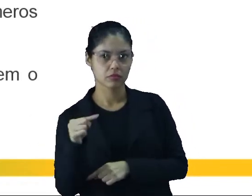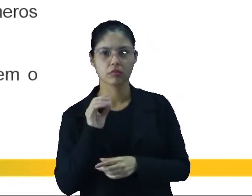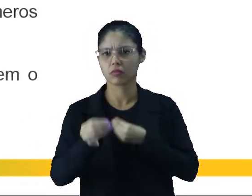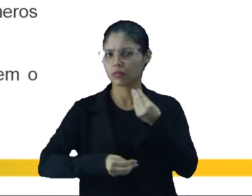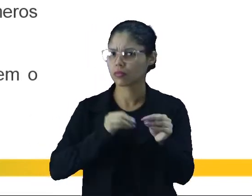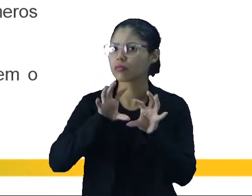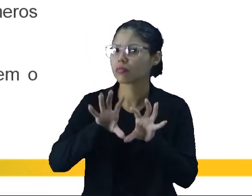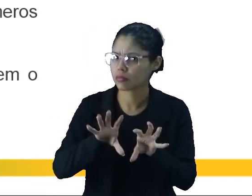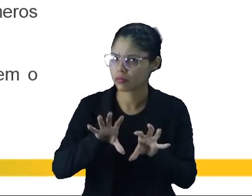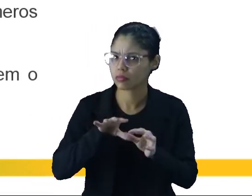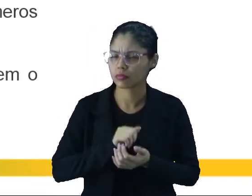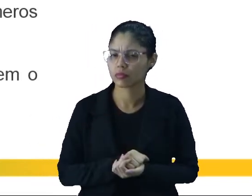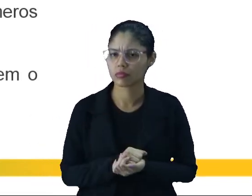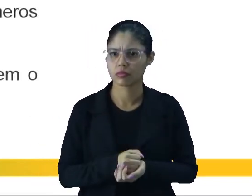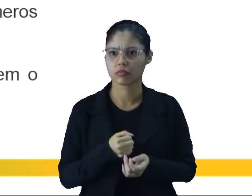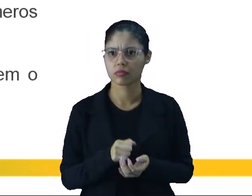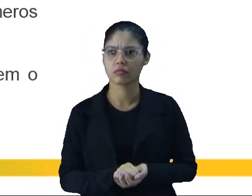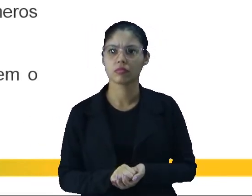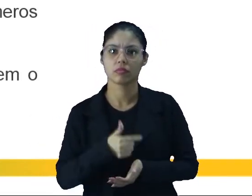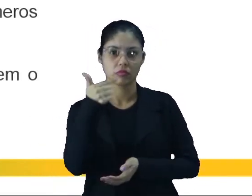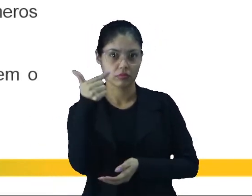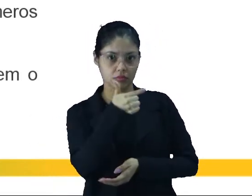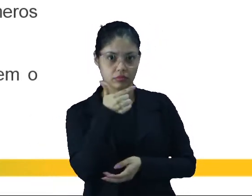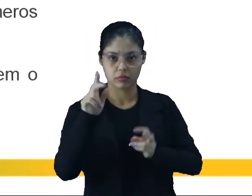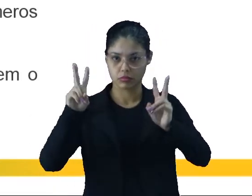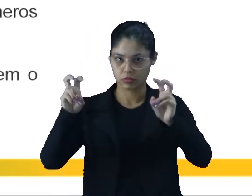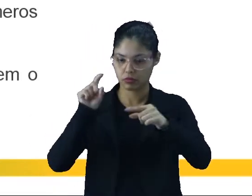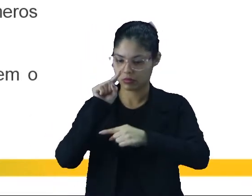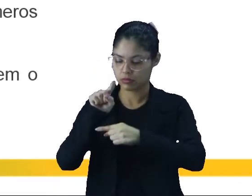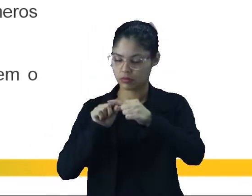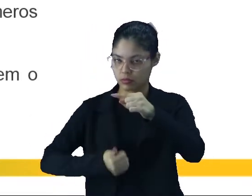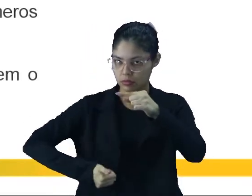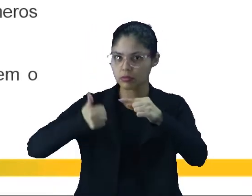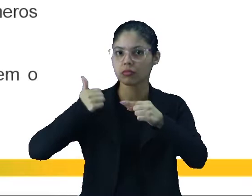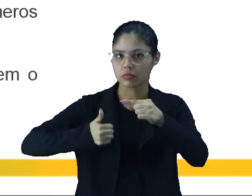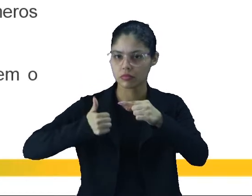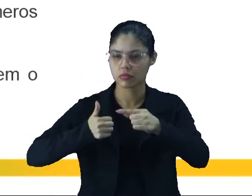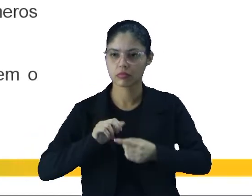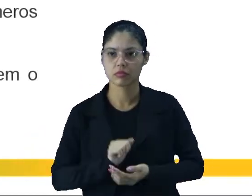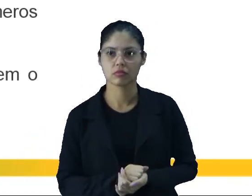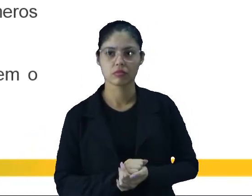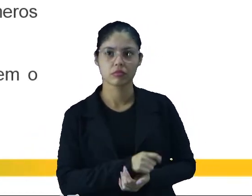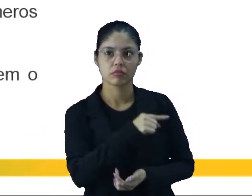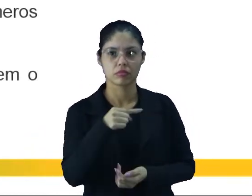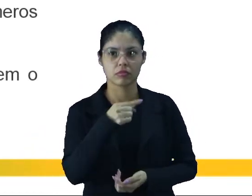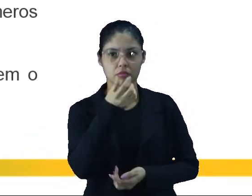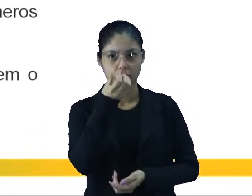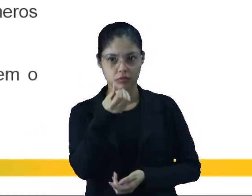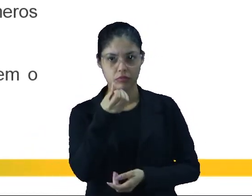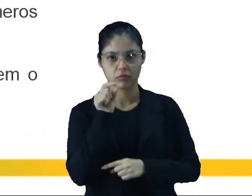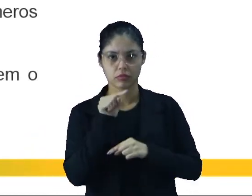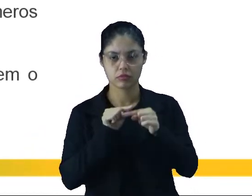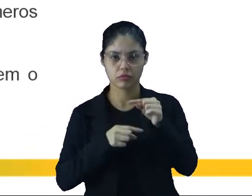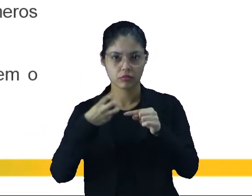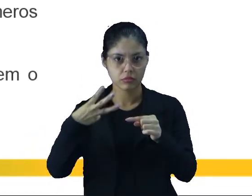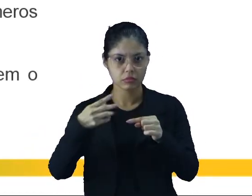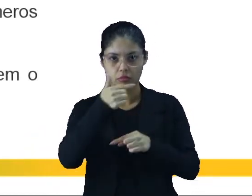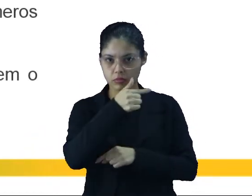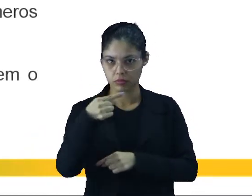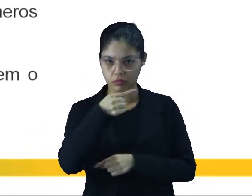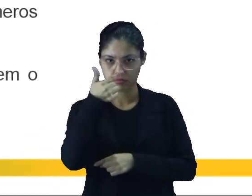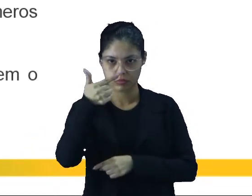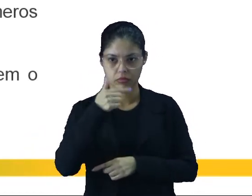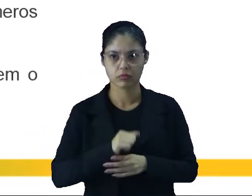negativa. Como assim? Vamos pegar o segundo termo e dividir pelo primeiro. Menos 6 dividido para 3 dá menos